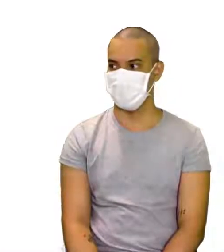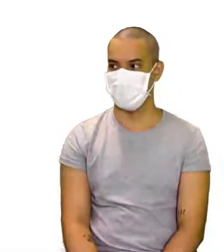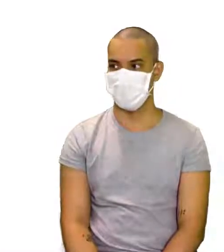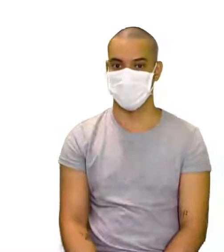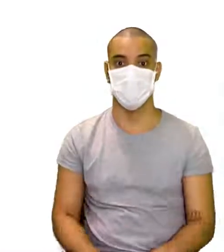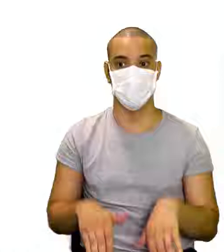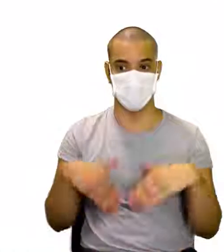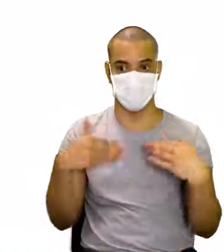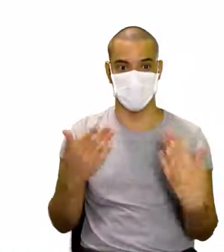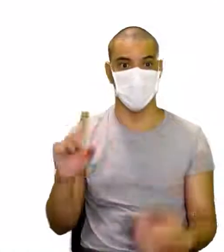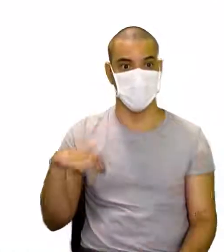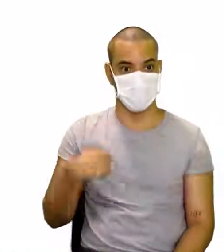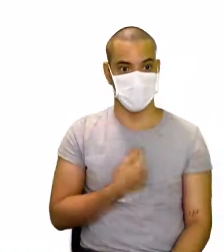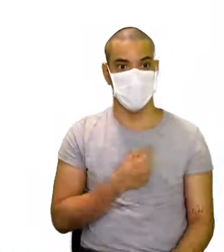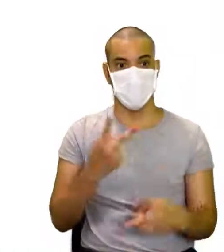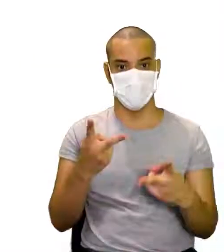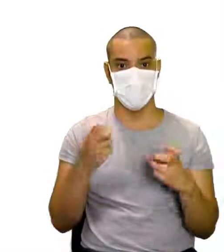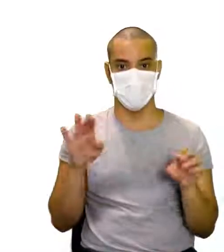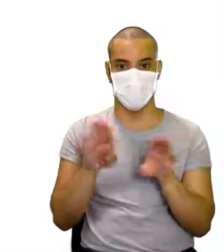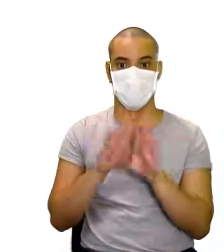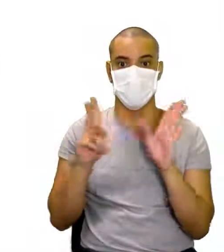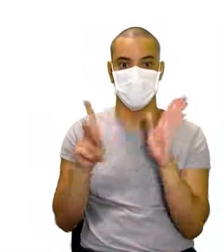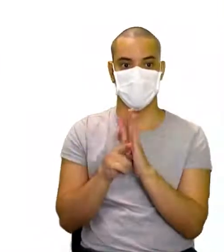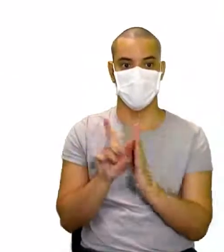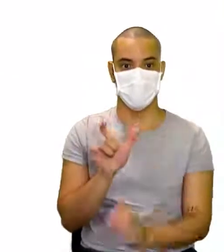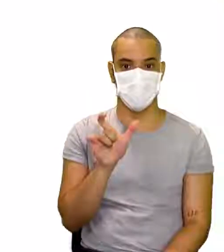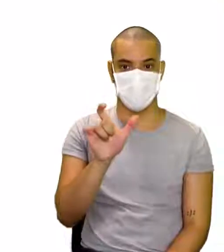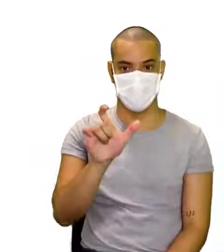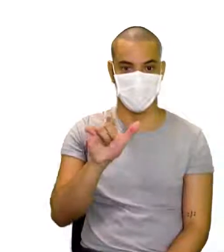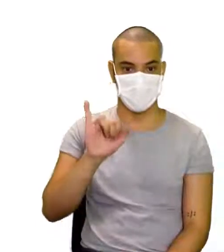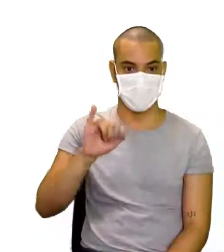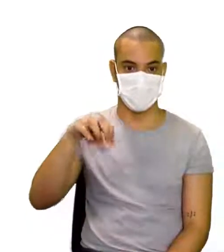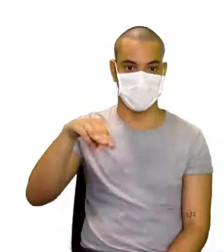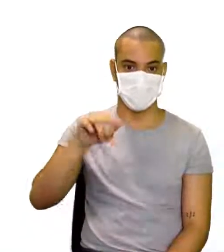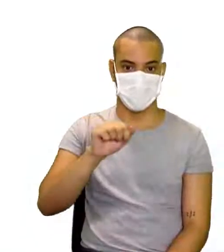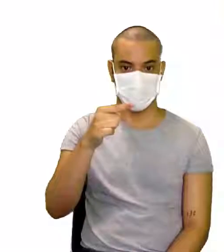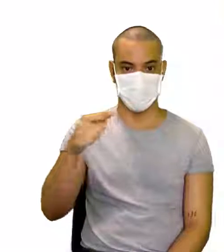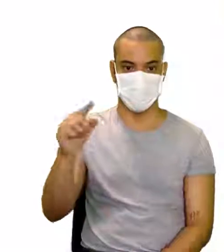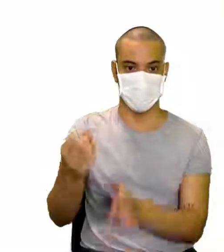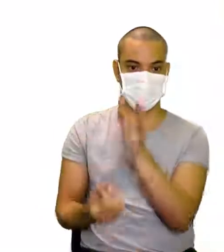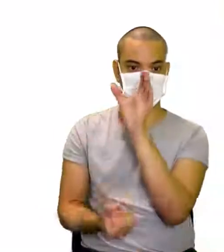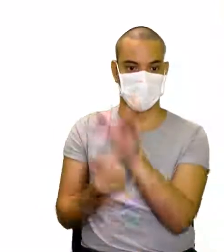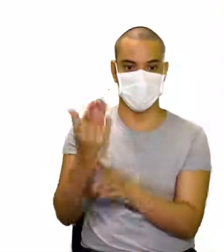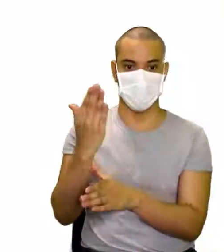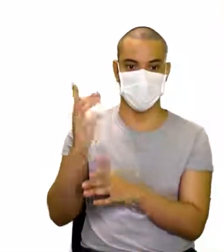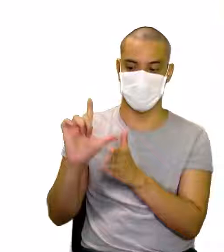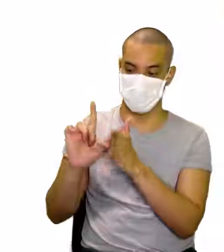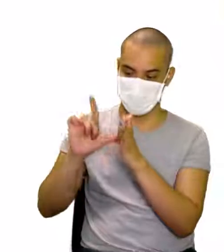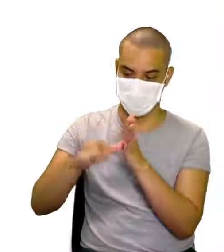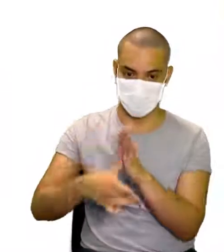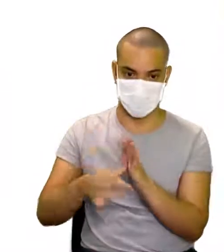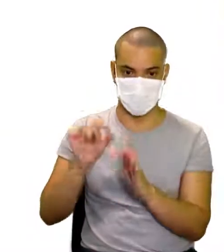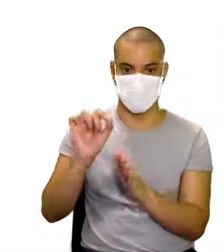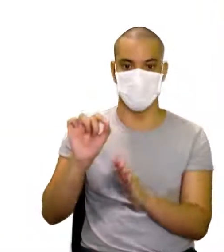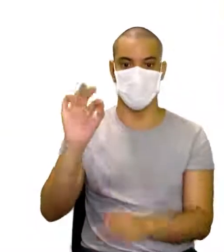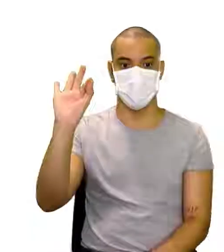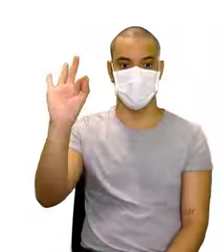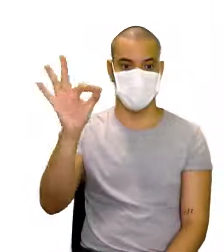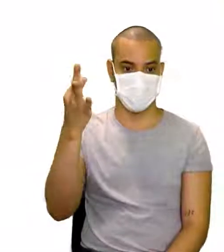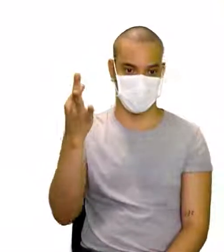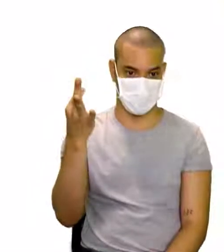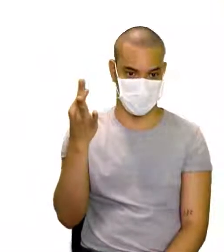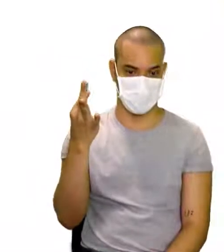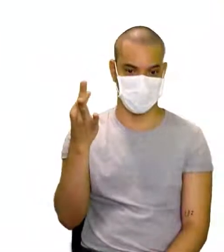aqui nós vimos que a própria palavra imã deriva-se mais tarde da palavra francesa, olha